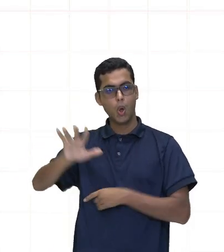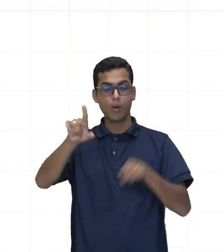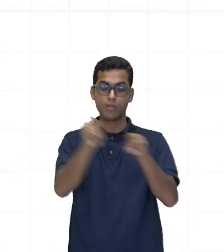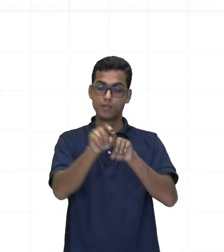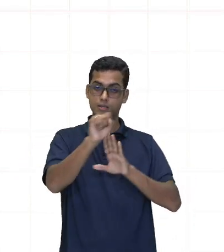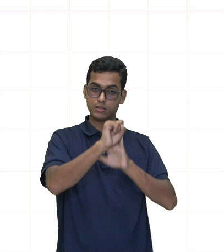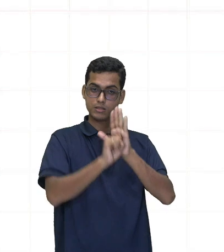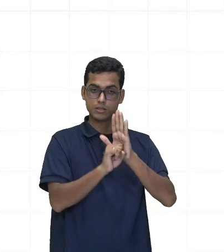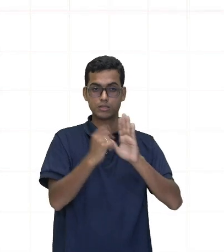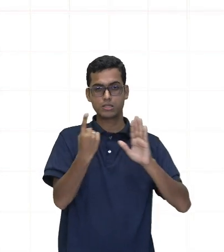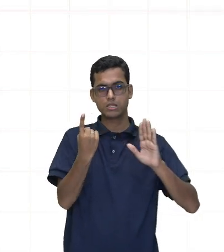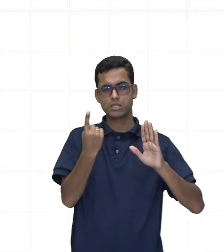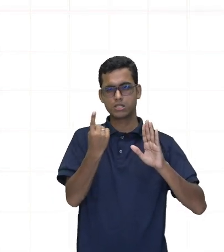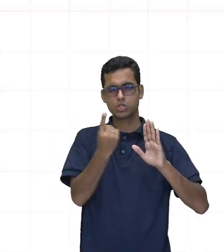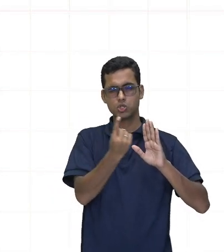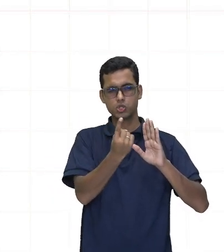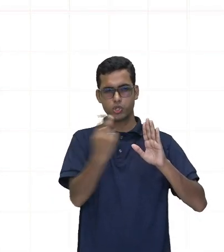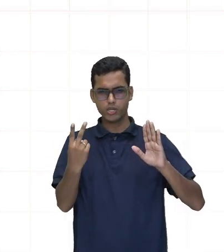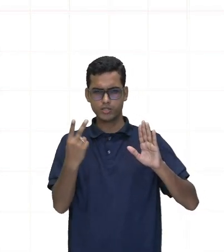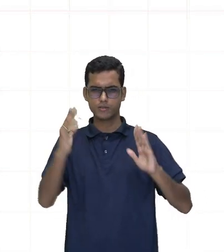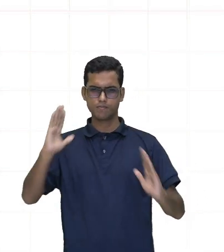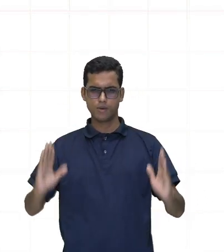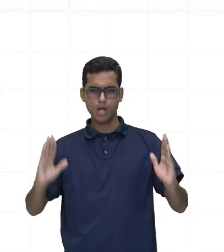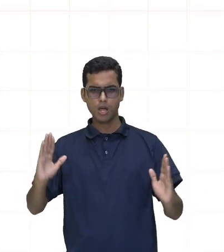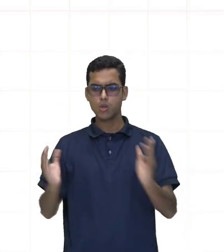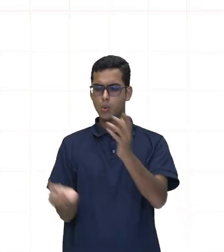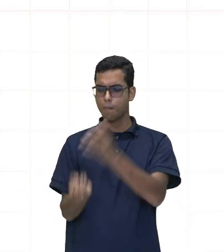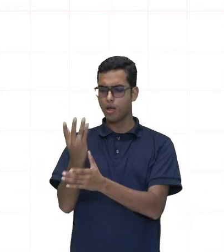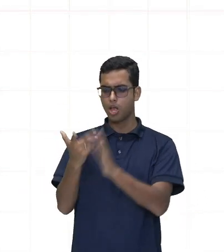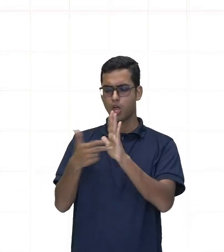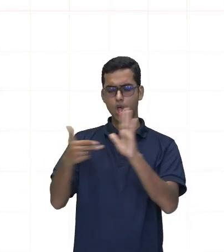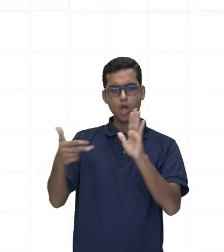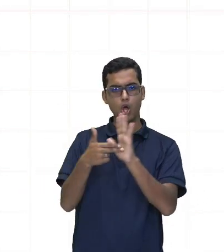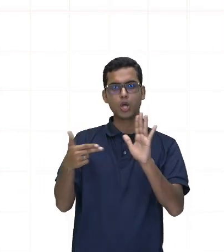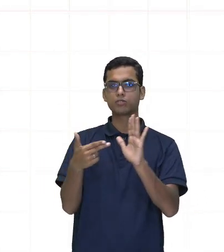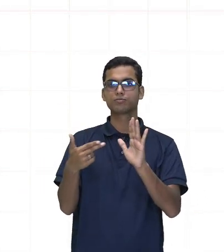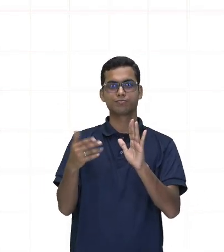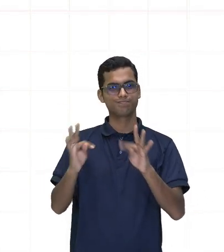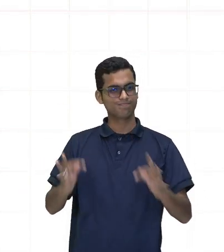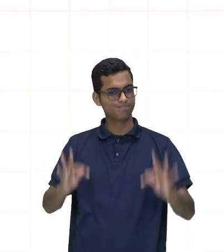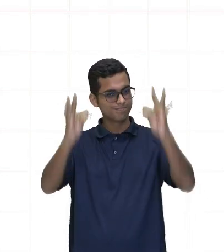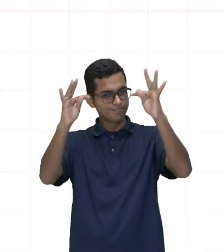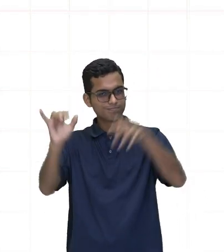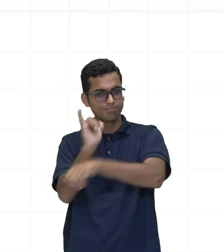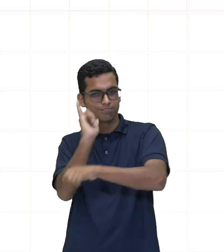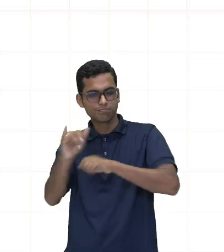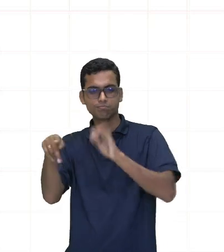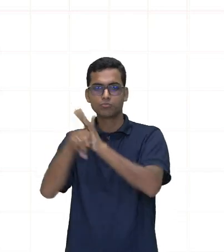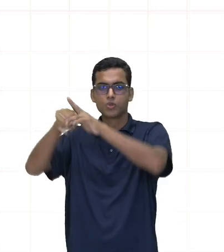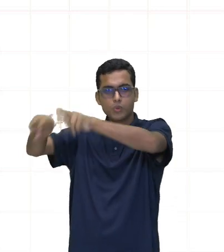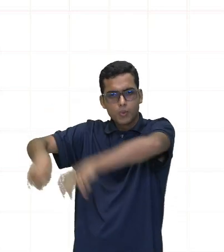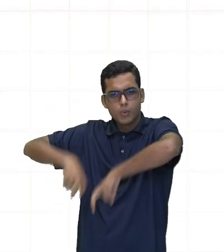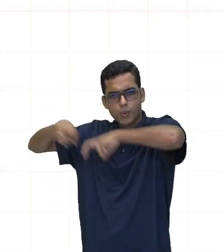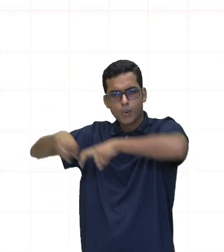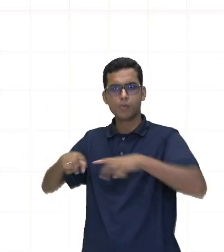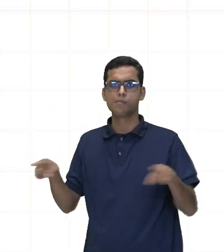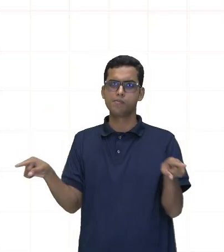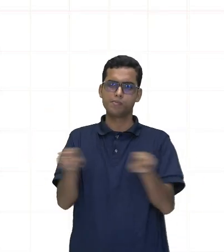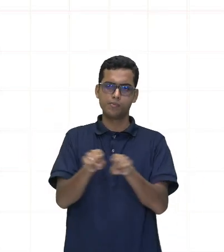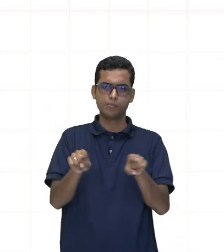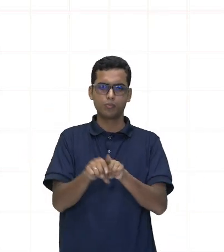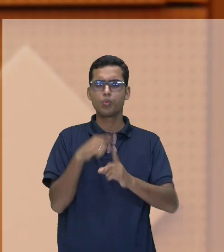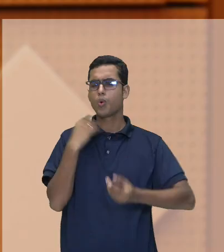servos, começou a ceder espaço para um sistema econômico e social mais voltado para a